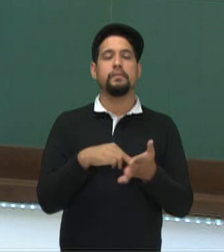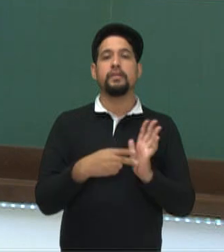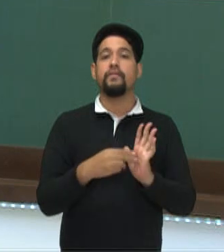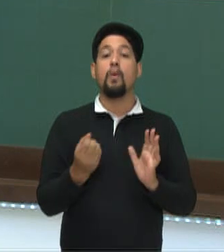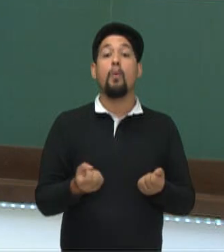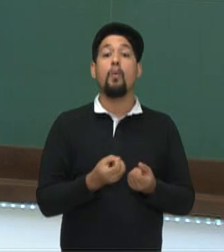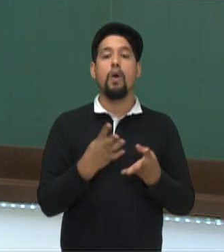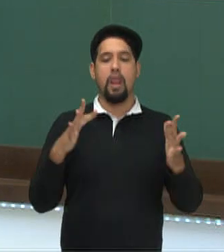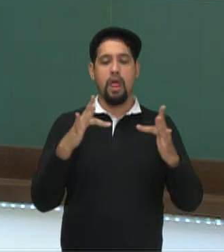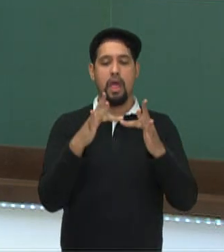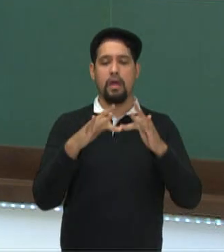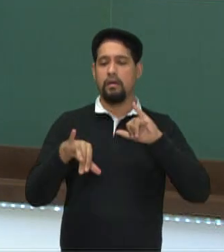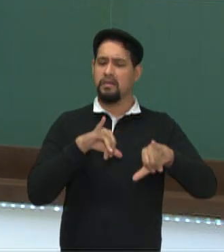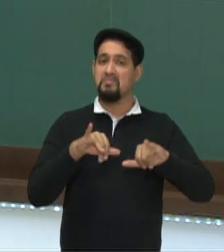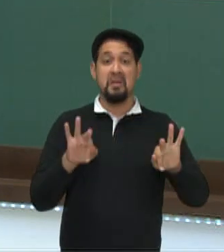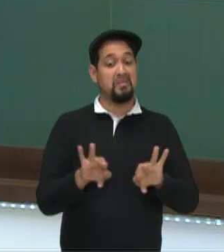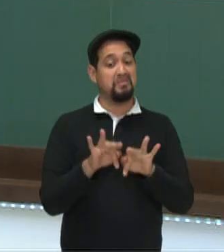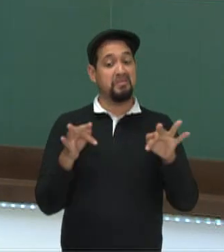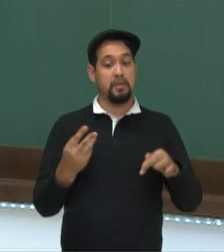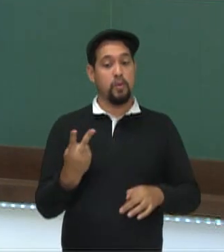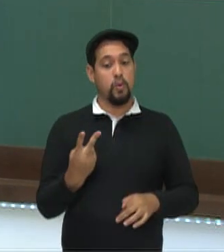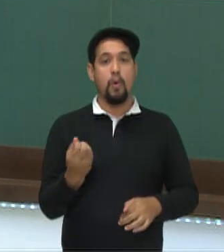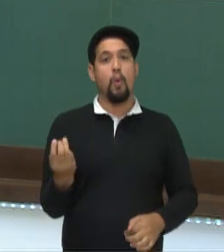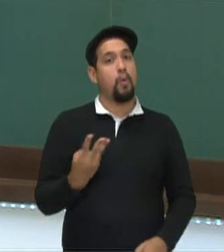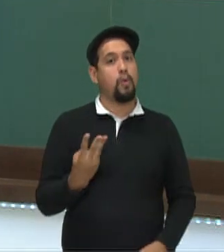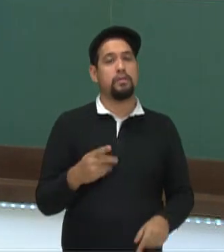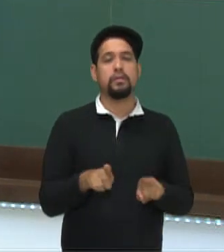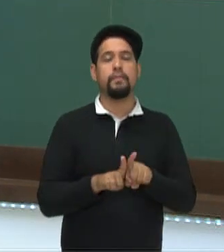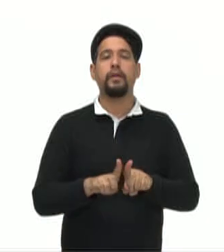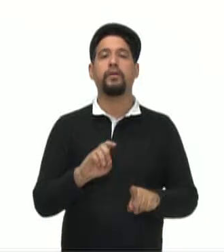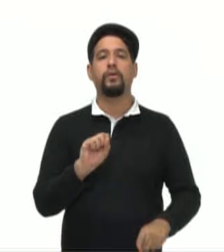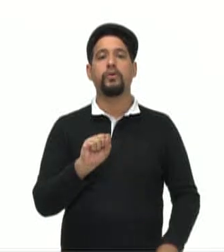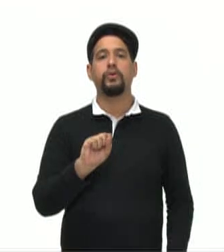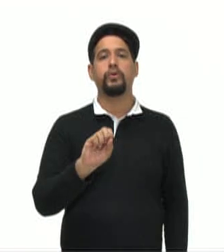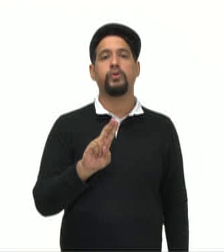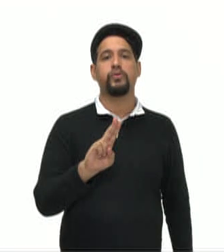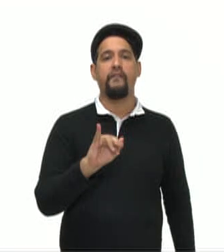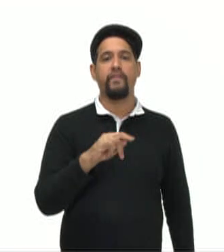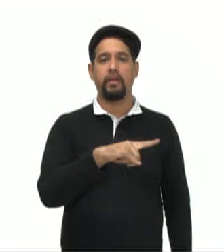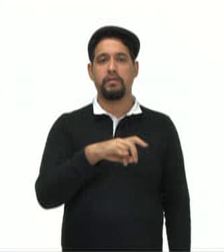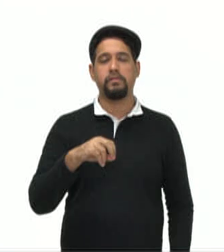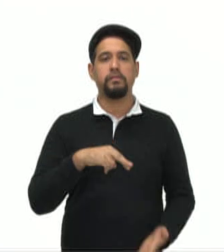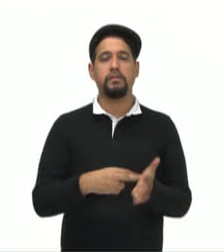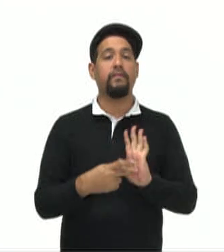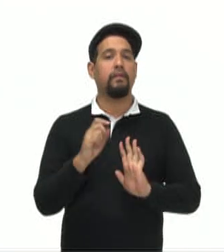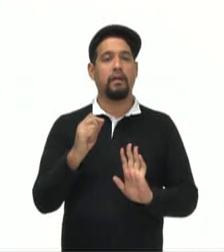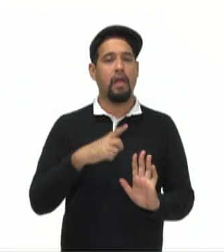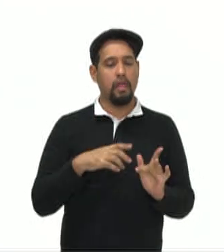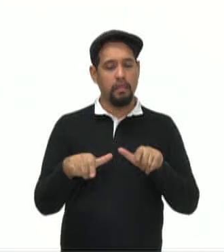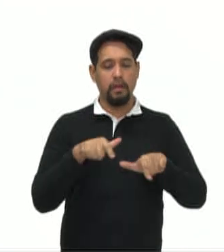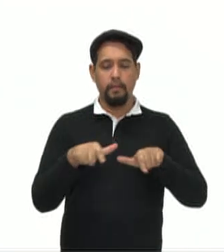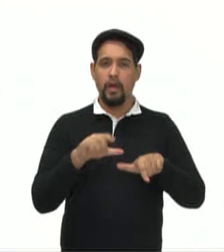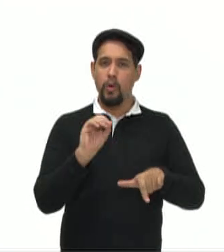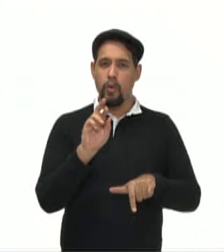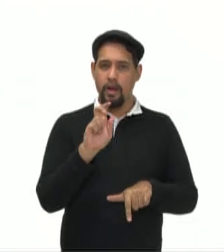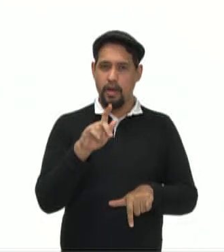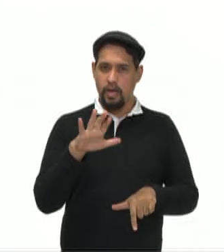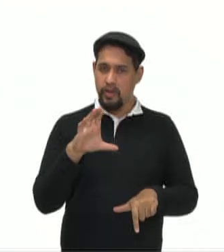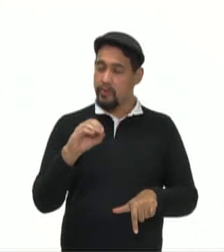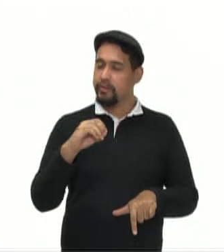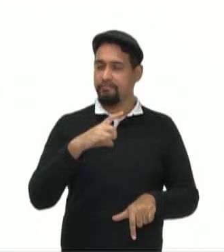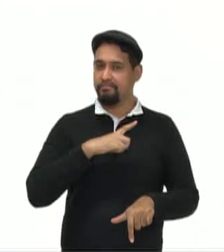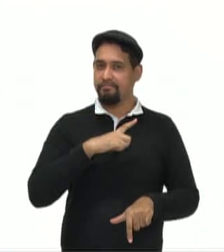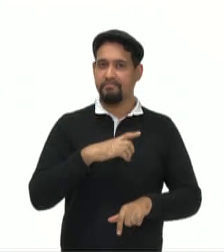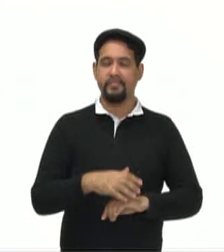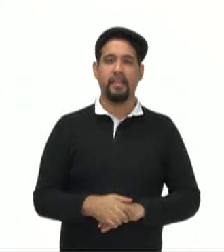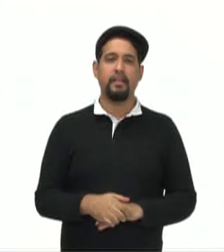ligação química, se é simples, dupla ou tripla, e o sufixo está relacionado à função orgânica que a substância